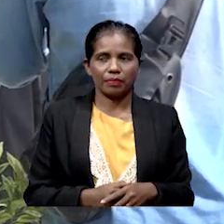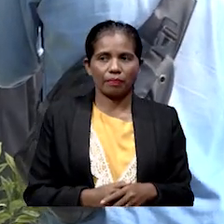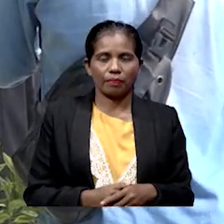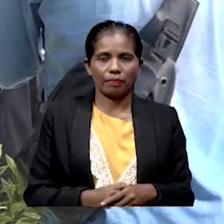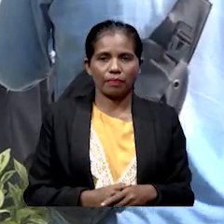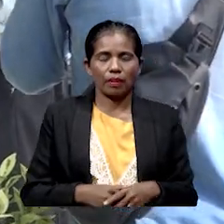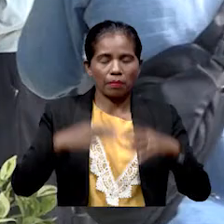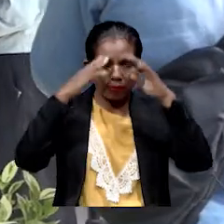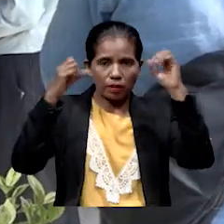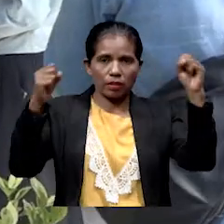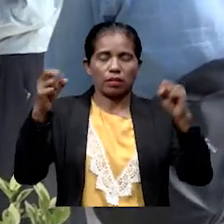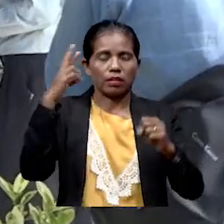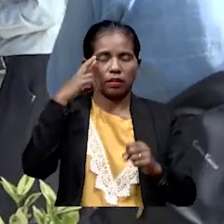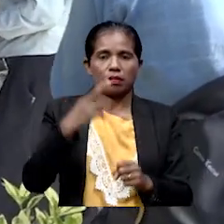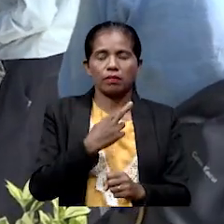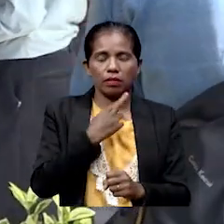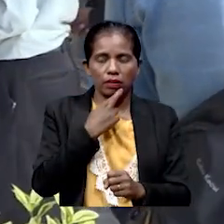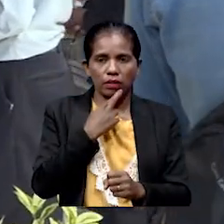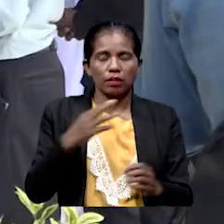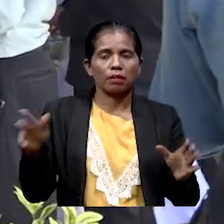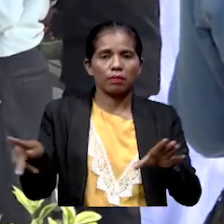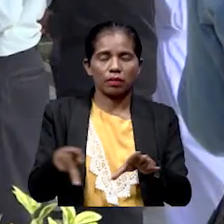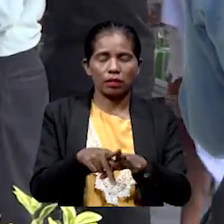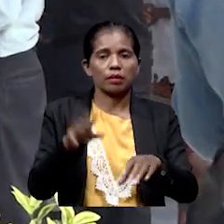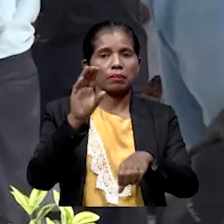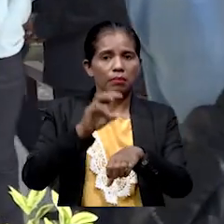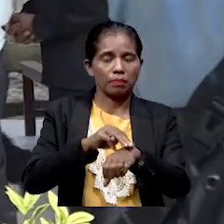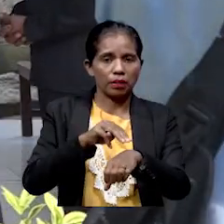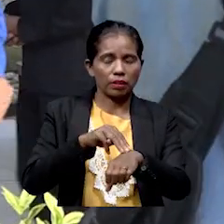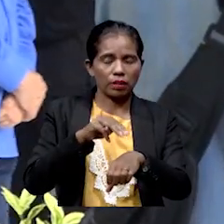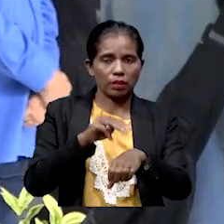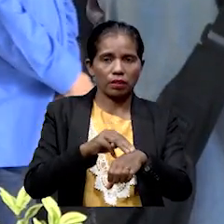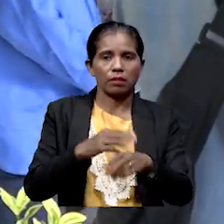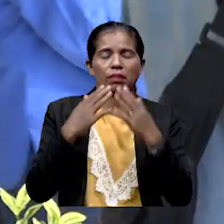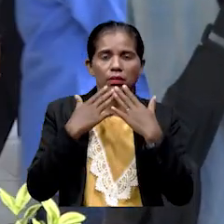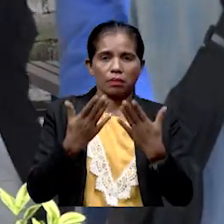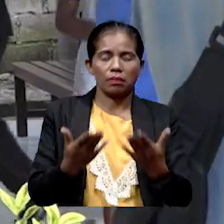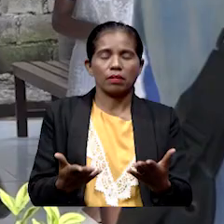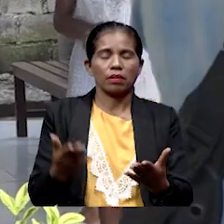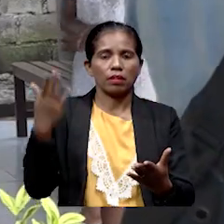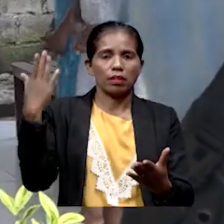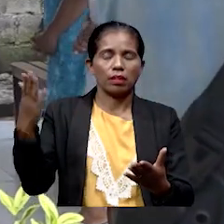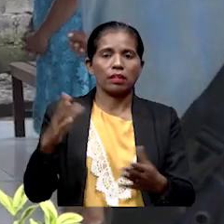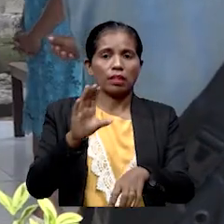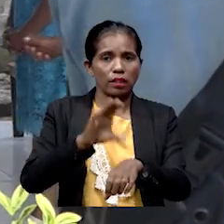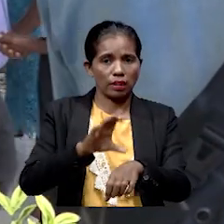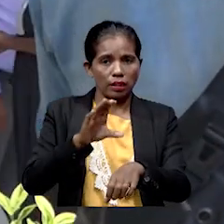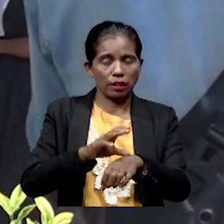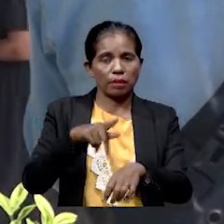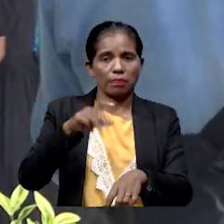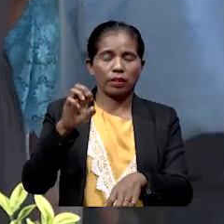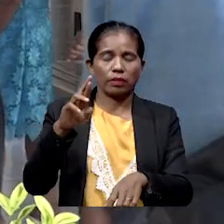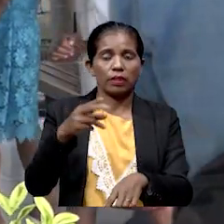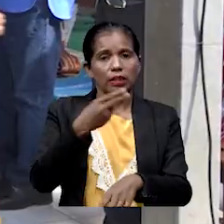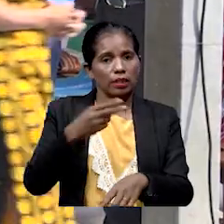Presidente eleito José Manuel Ramos Horta já foi participar da missa agradecimento e a capela Rainha da Paz Perumna Sateten e a quinta-feira semana